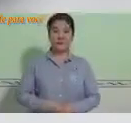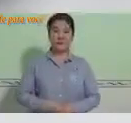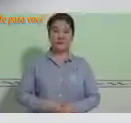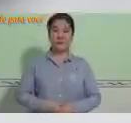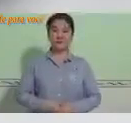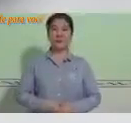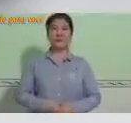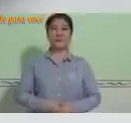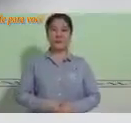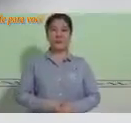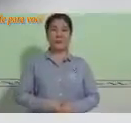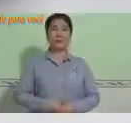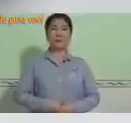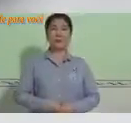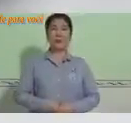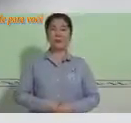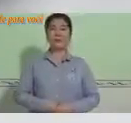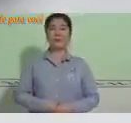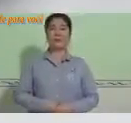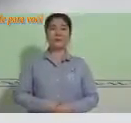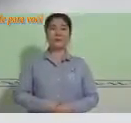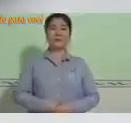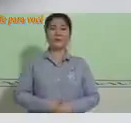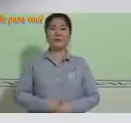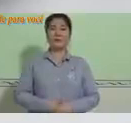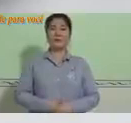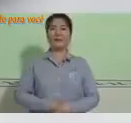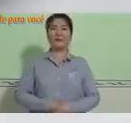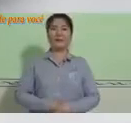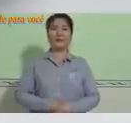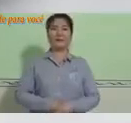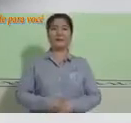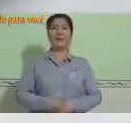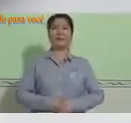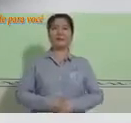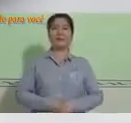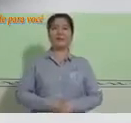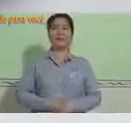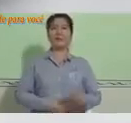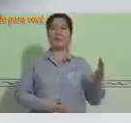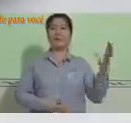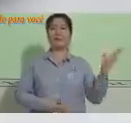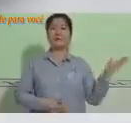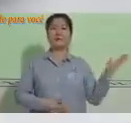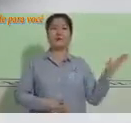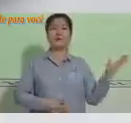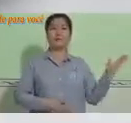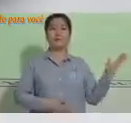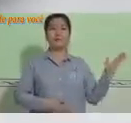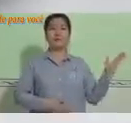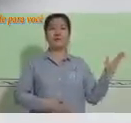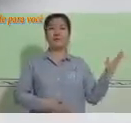da menstruação ou pequenas saídas desandei menstrual vírgula chamadas dispute em vigor espinhos veículos e falei as de